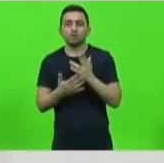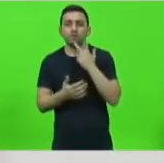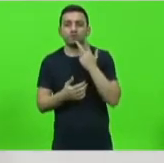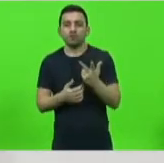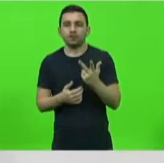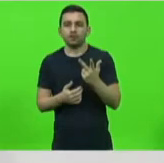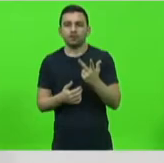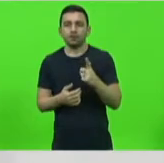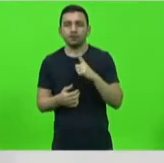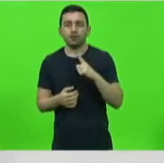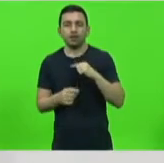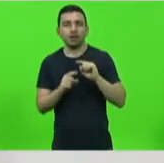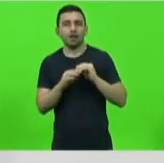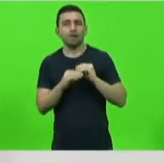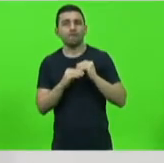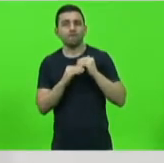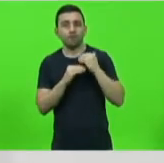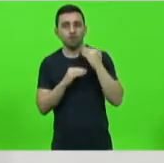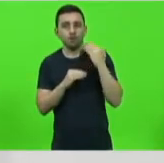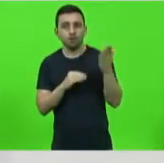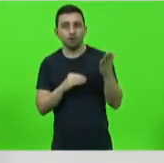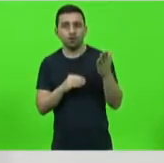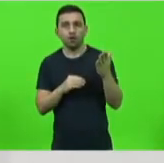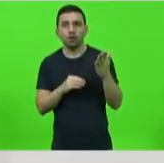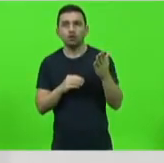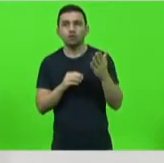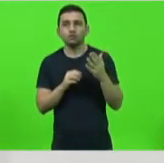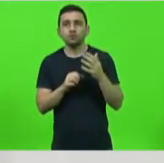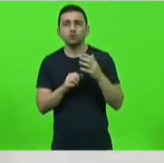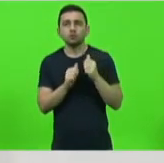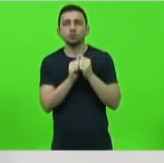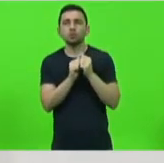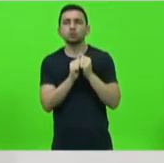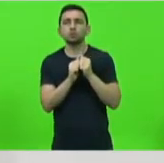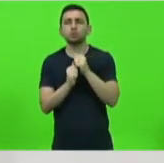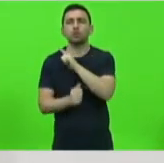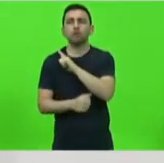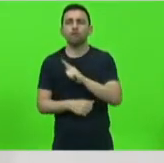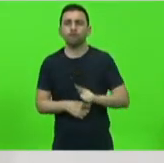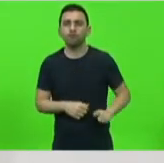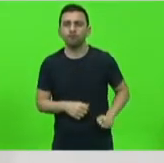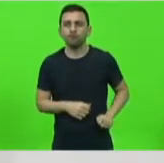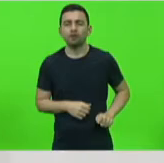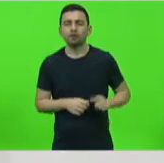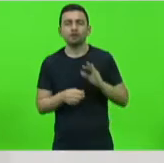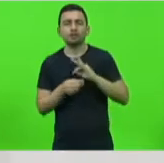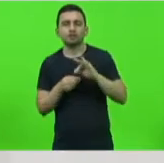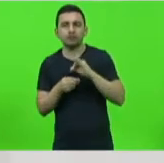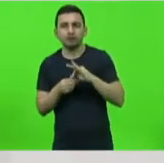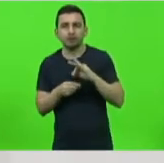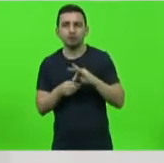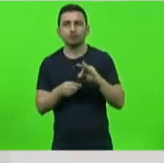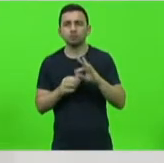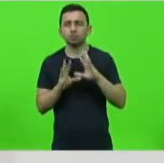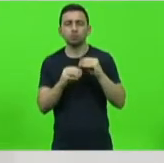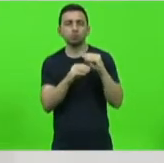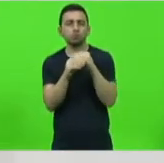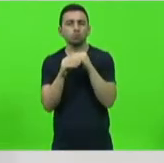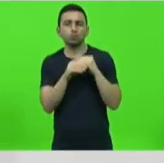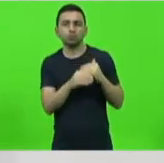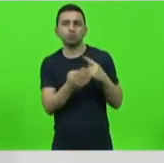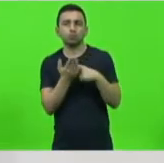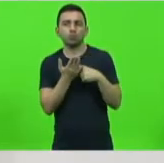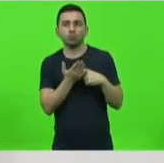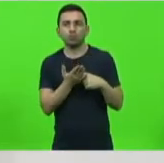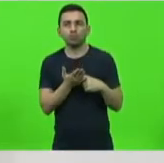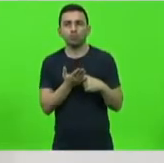foi construído junto com o governo. Foi construído junto com o governo, as entidades, todos entraram num consenso. E que a gente só